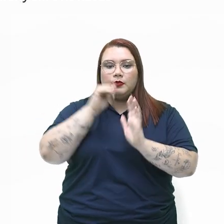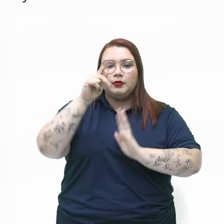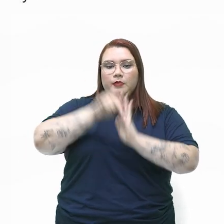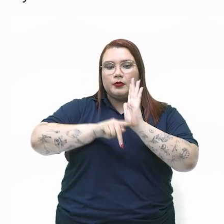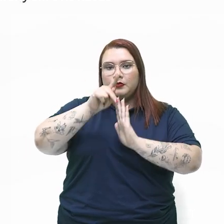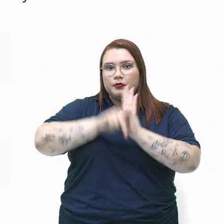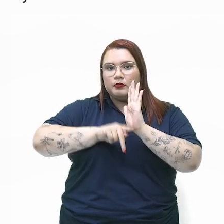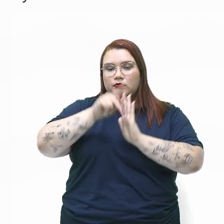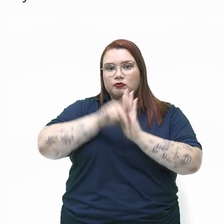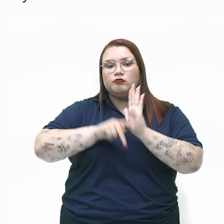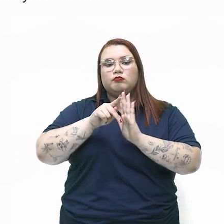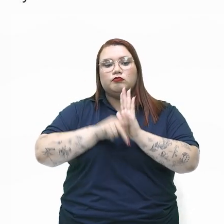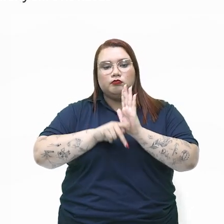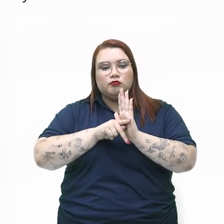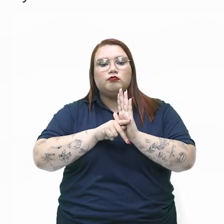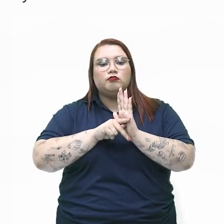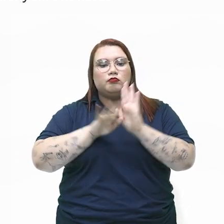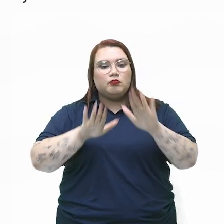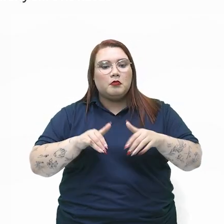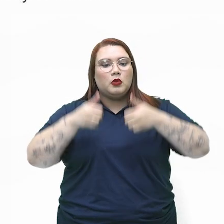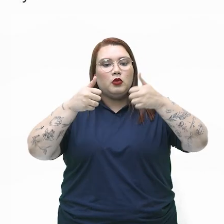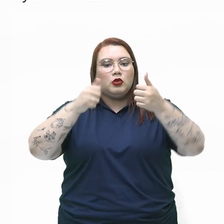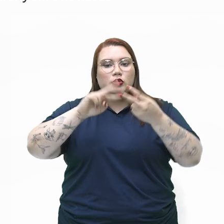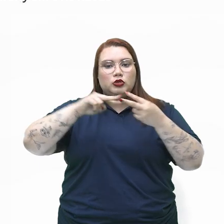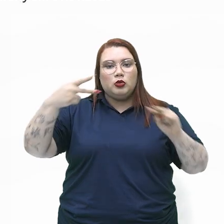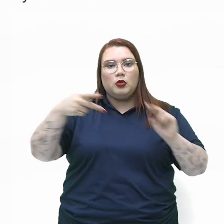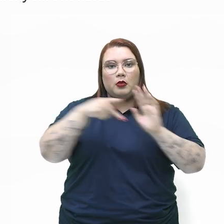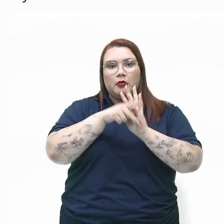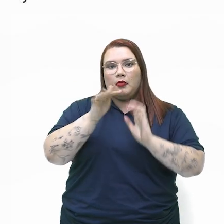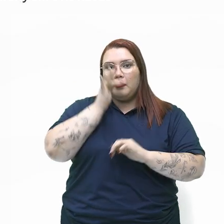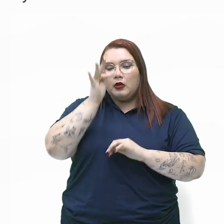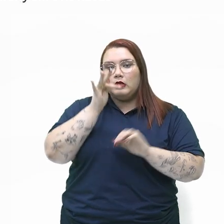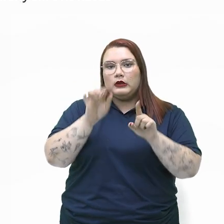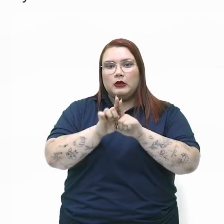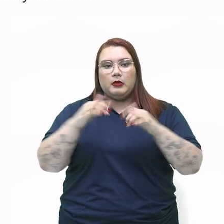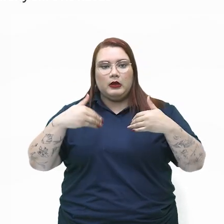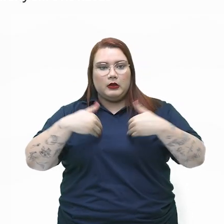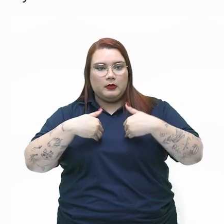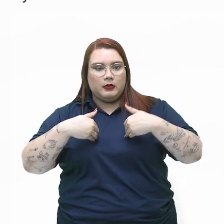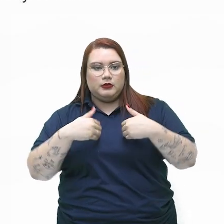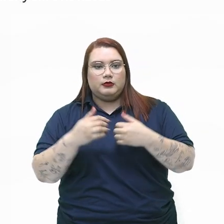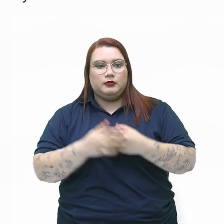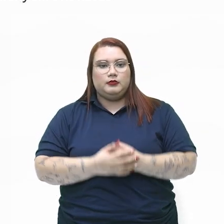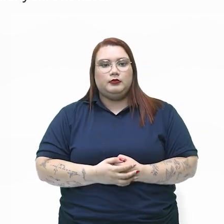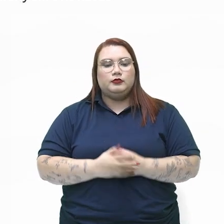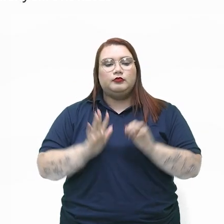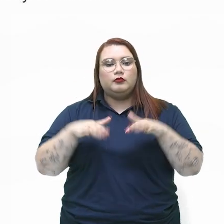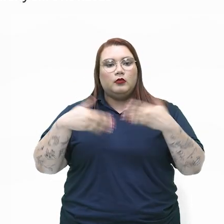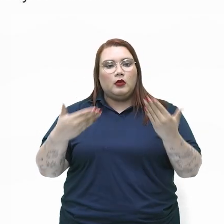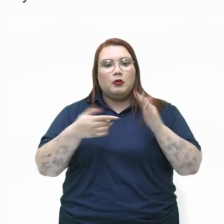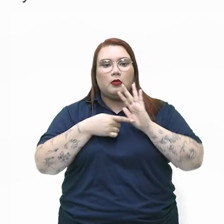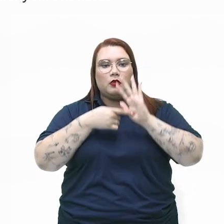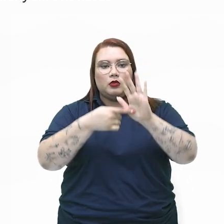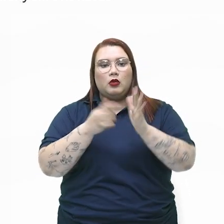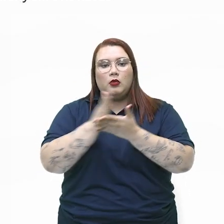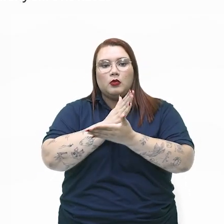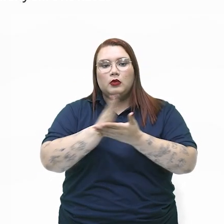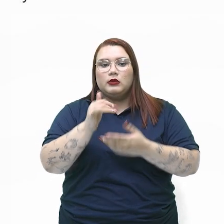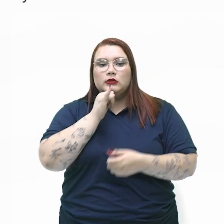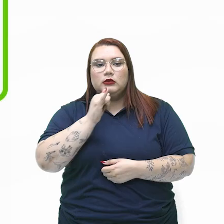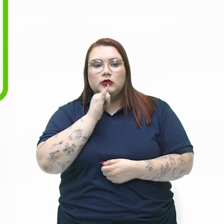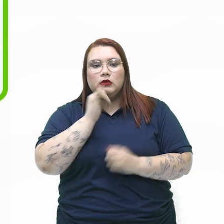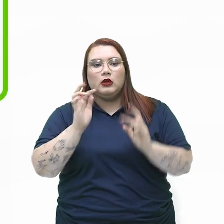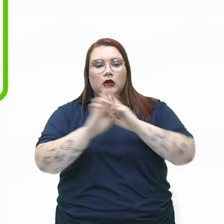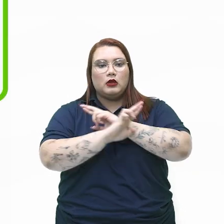prática, por exemplo, em programas de melhoramento genético de plantas e animais. E a gente vai observar também